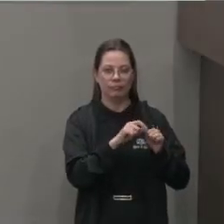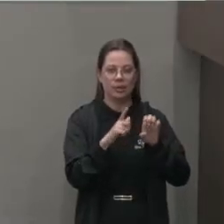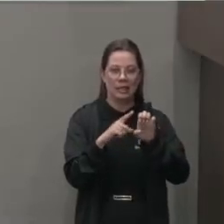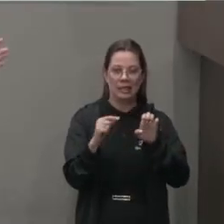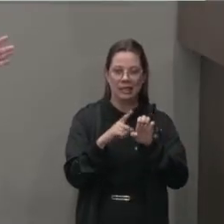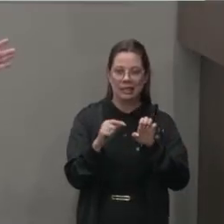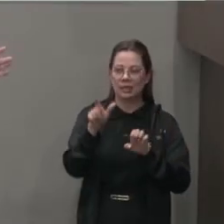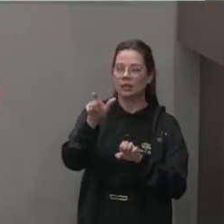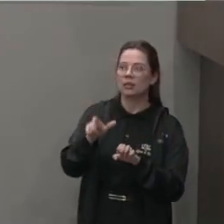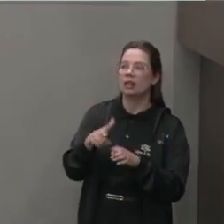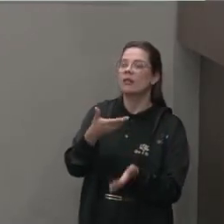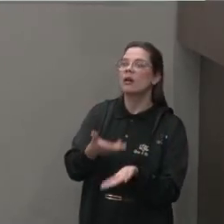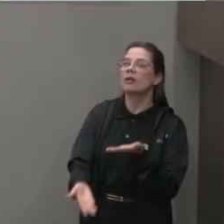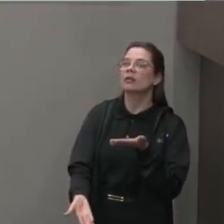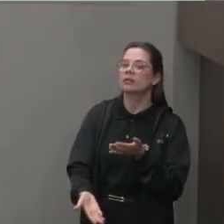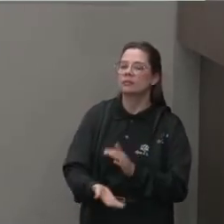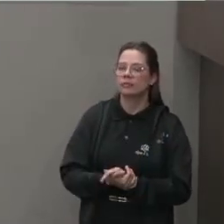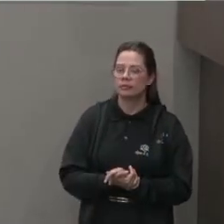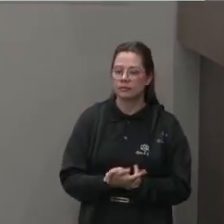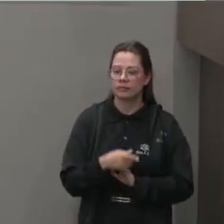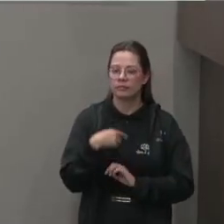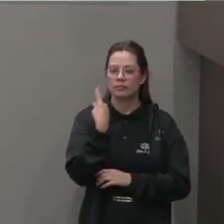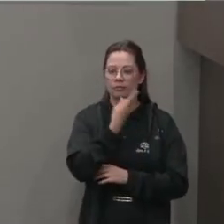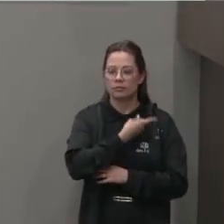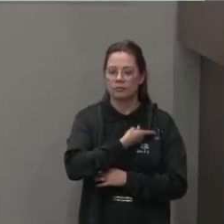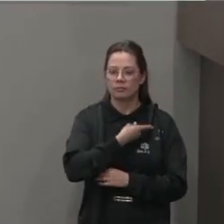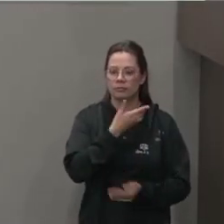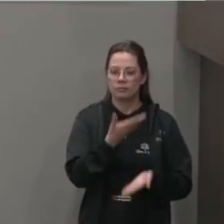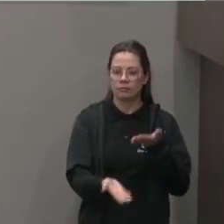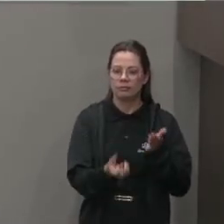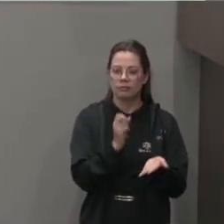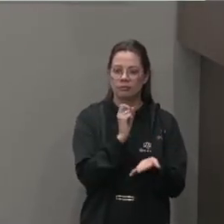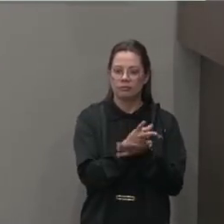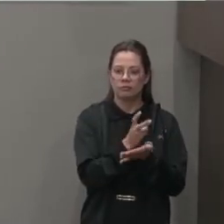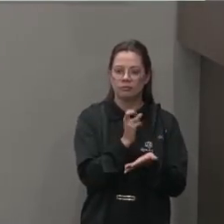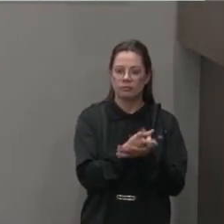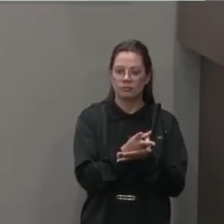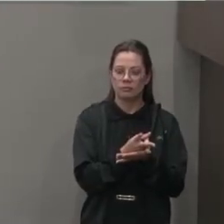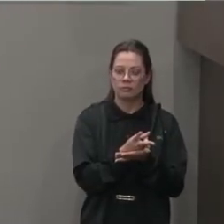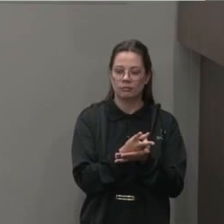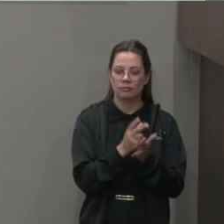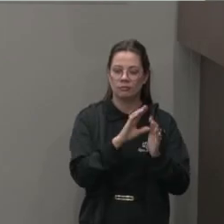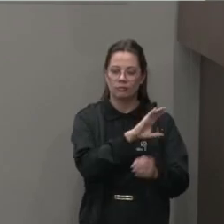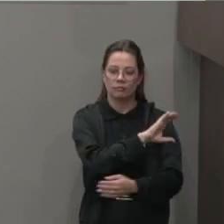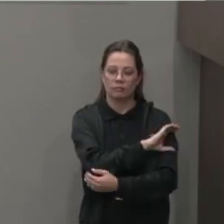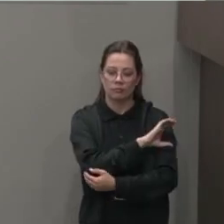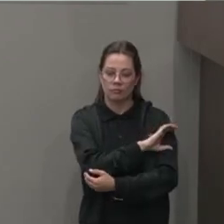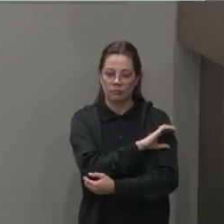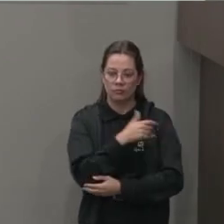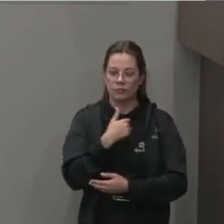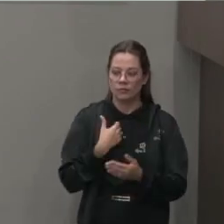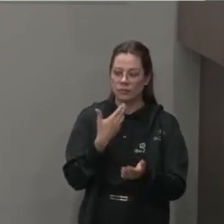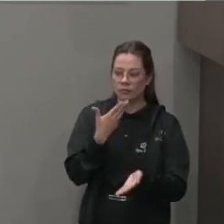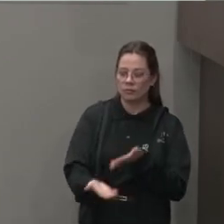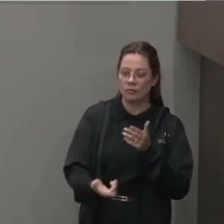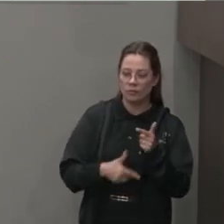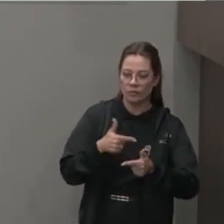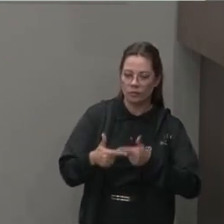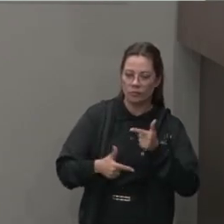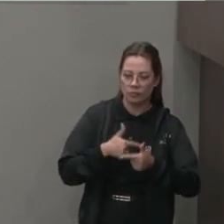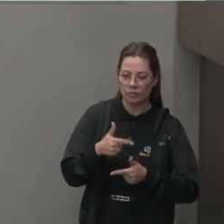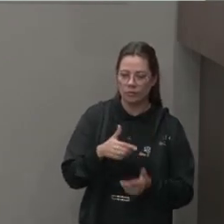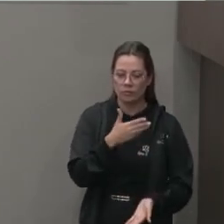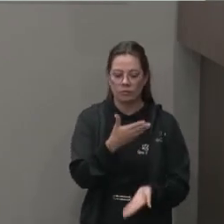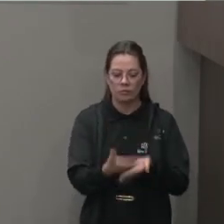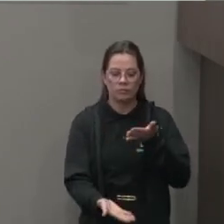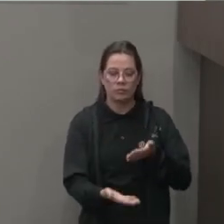empreendimento. E daí quem vai perder? Nós perdemos as vagas de creche, mas além eu perco mais a geração de emprego, eu perco mais